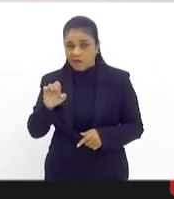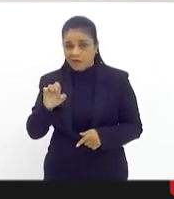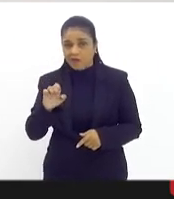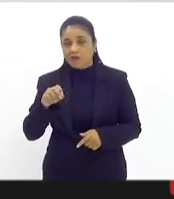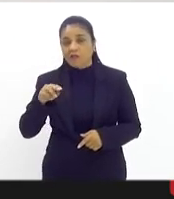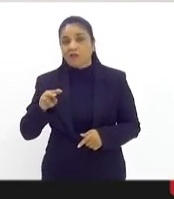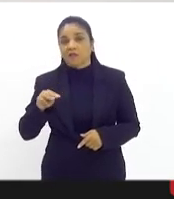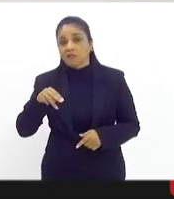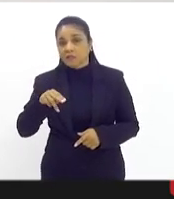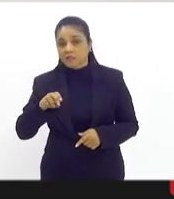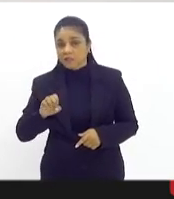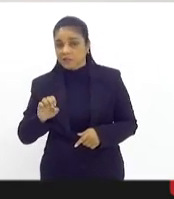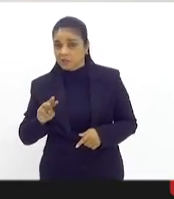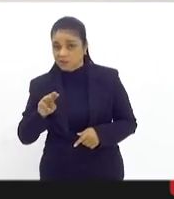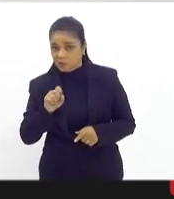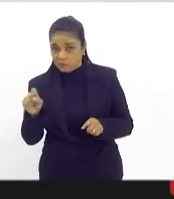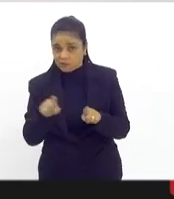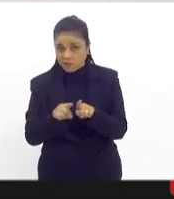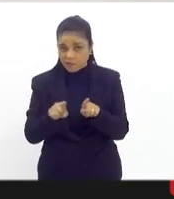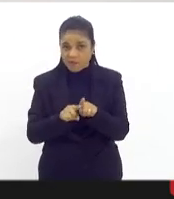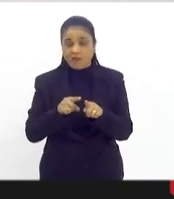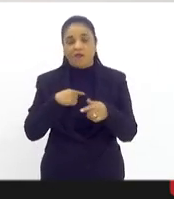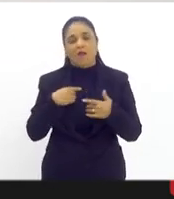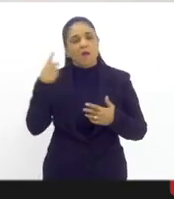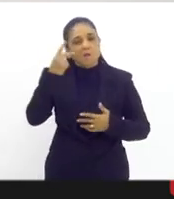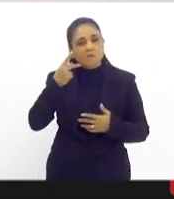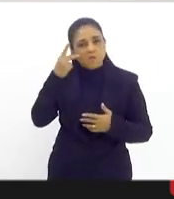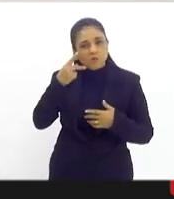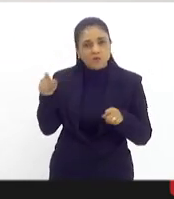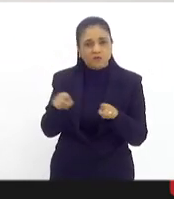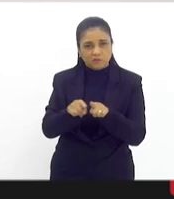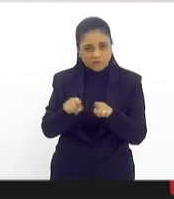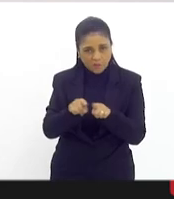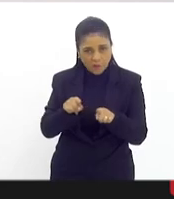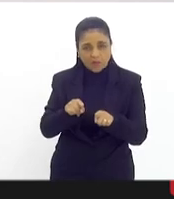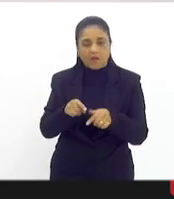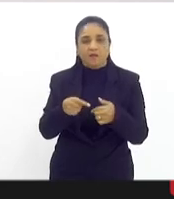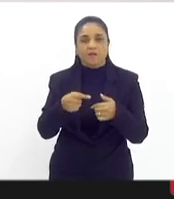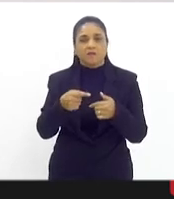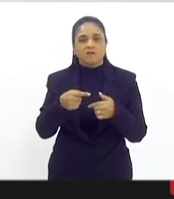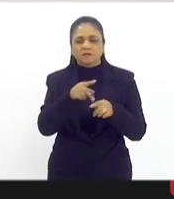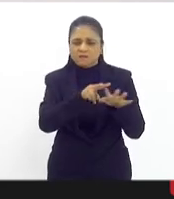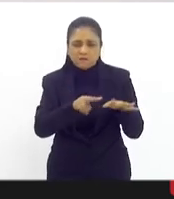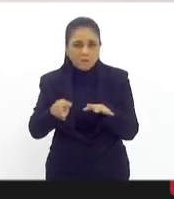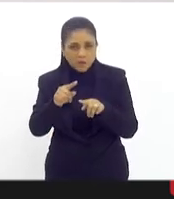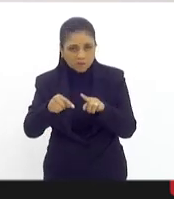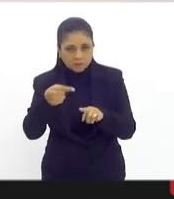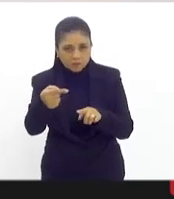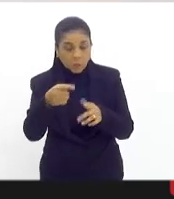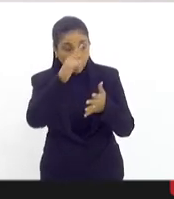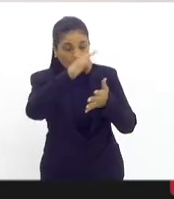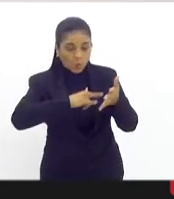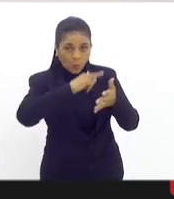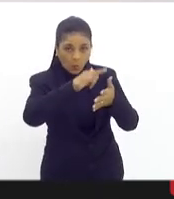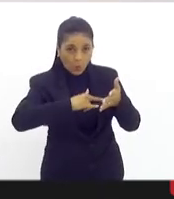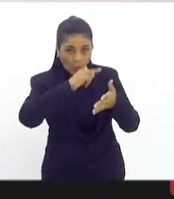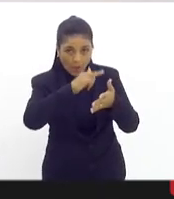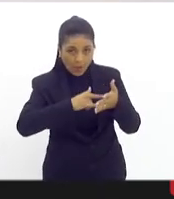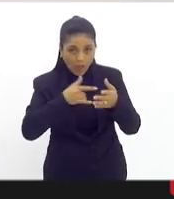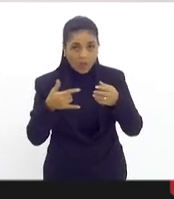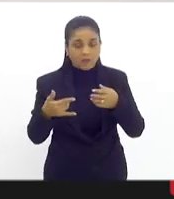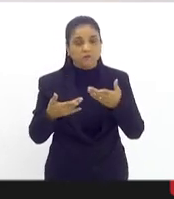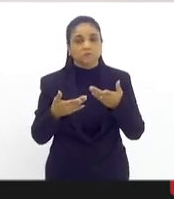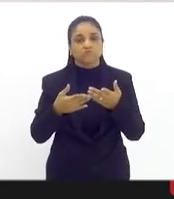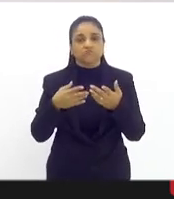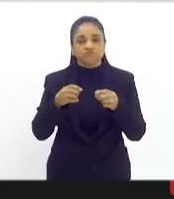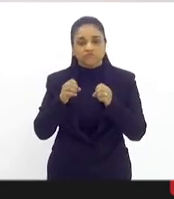formulação da política de educação midiática. Nós vamos lançar aí na próxima semana um documento base para essa discussão de política de